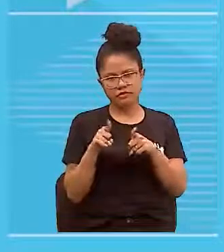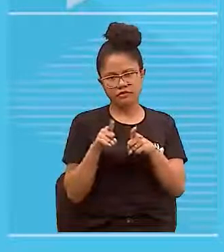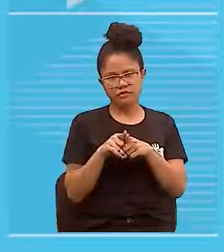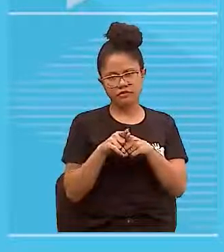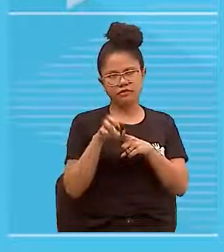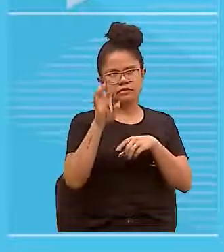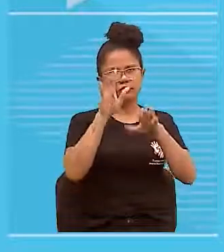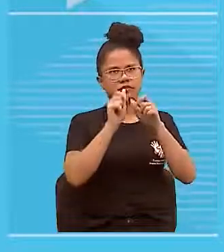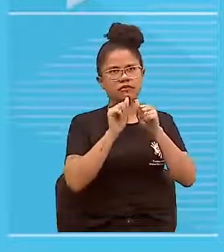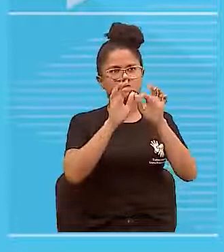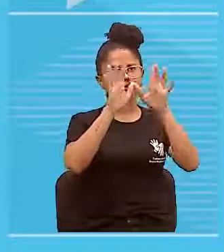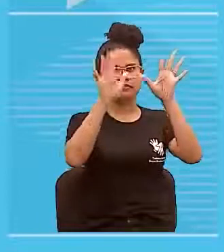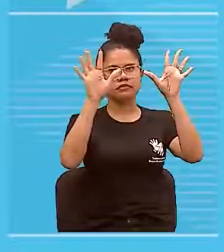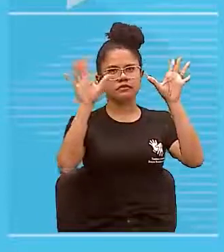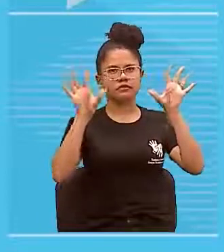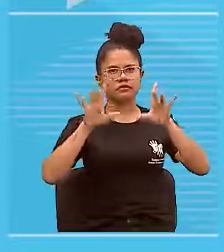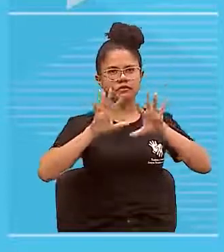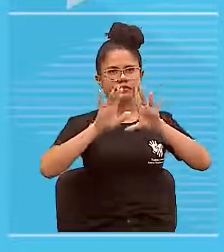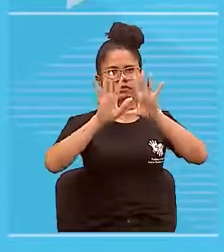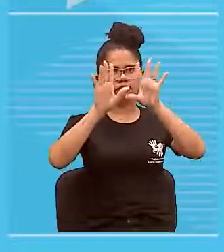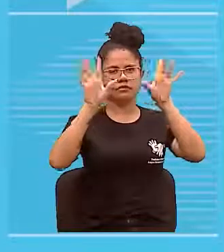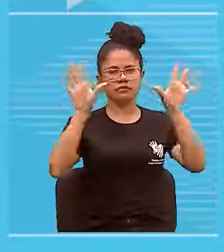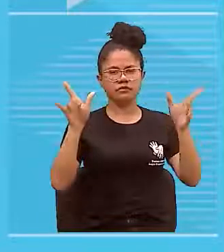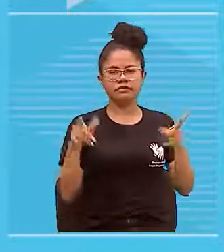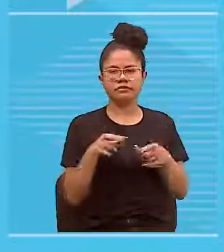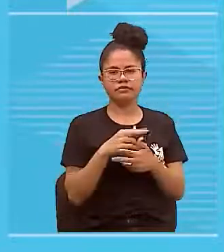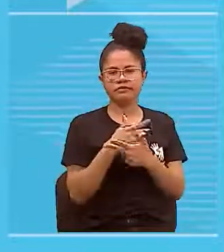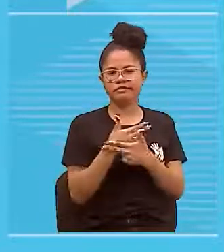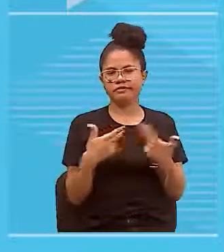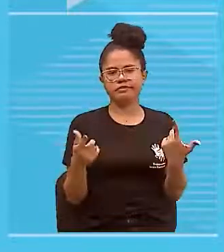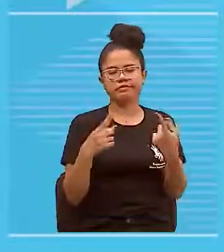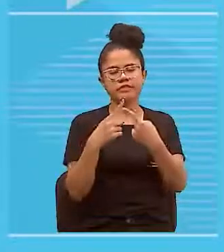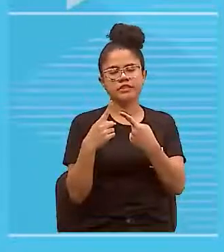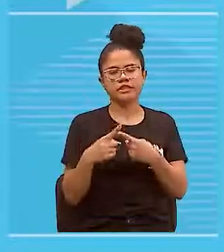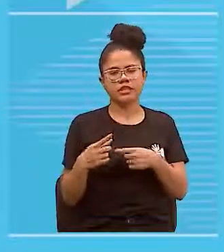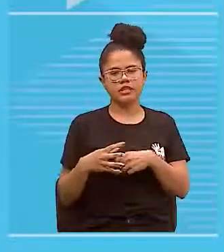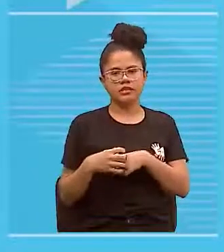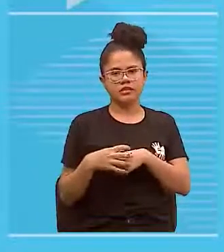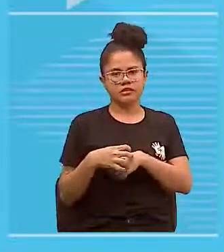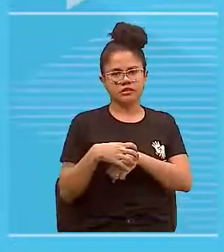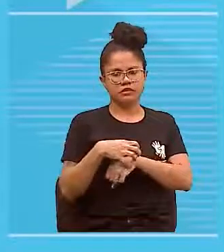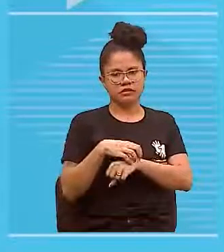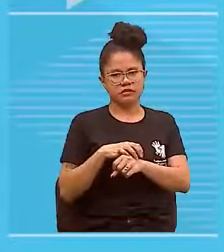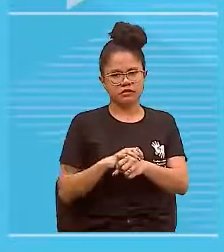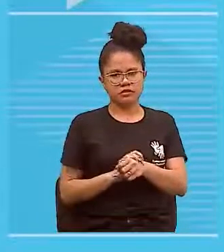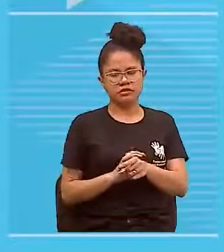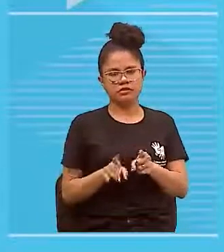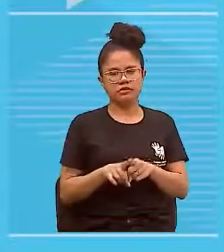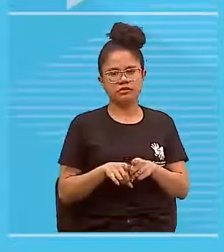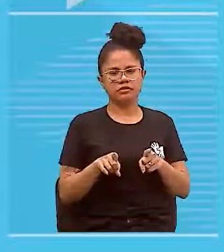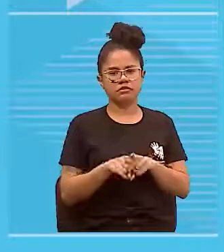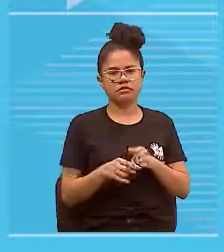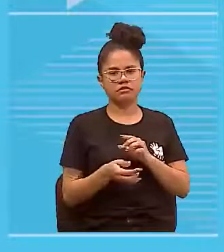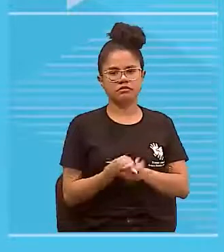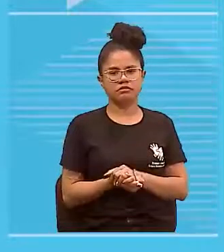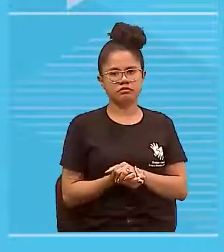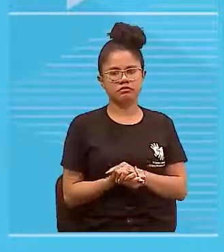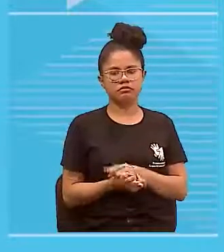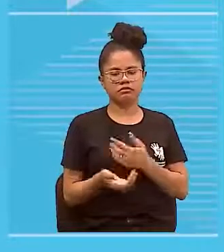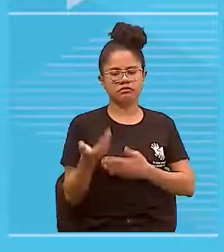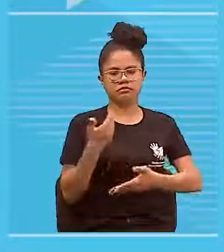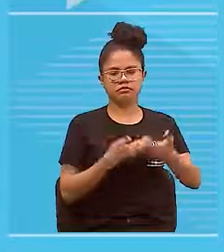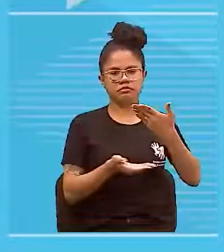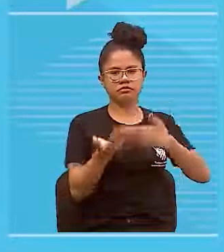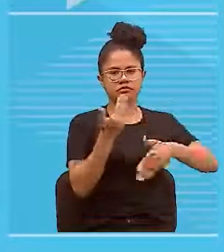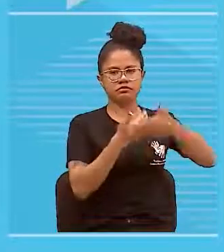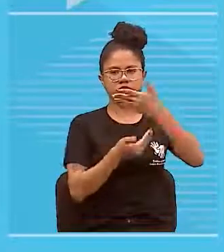suspensão no ar. Várias espécies de fungos, várias espécies de bactérias tem no ar, que também interagem entre